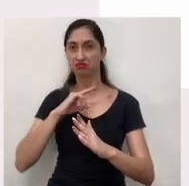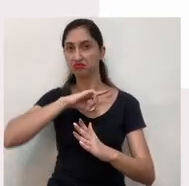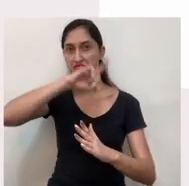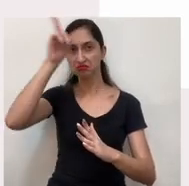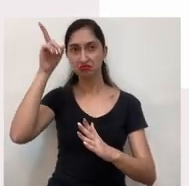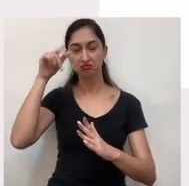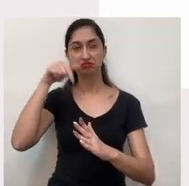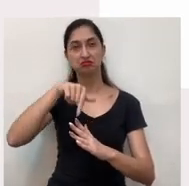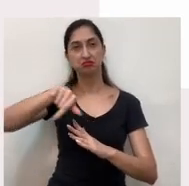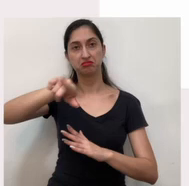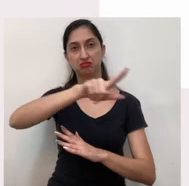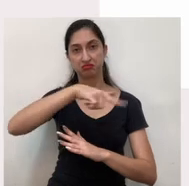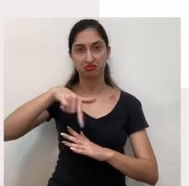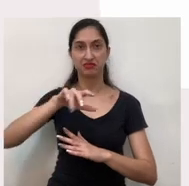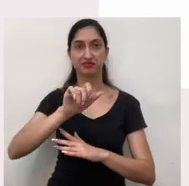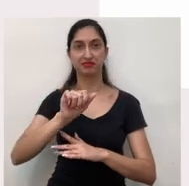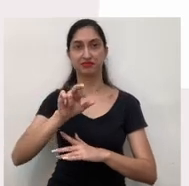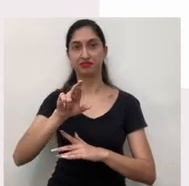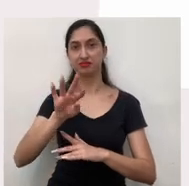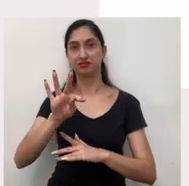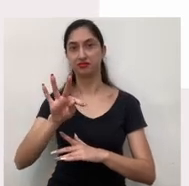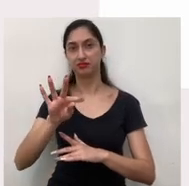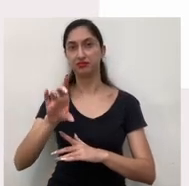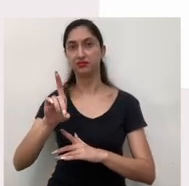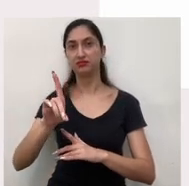E que